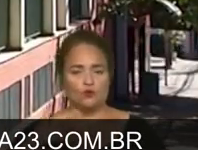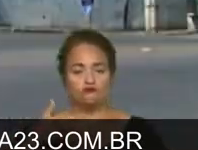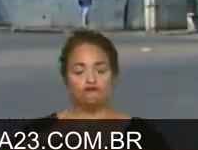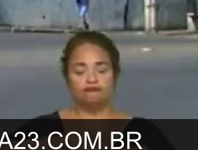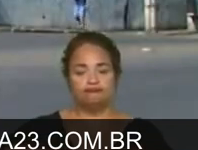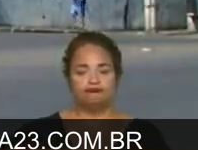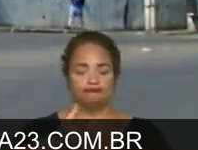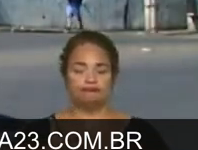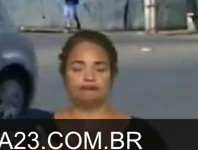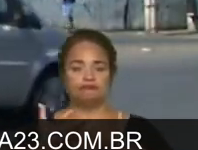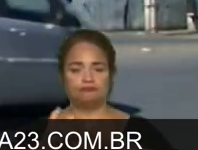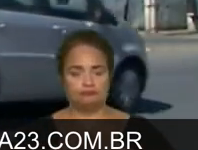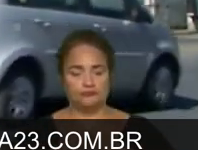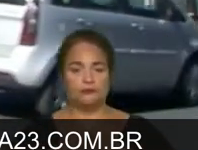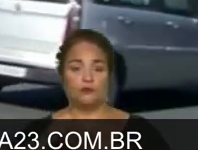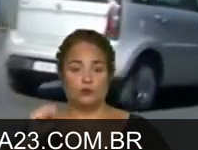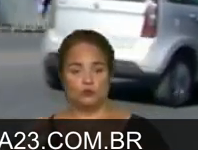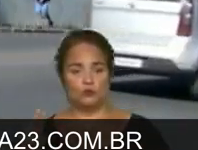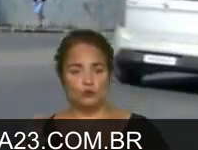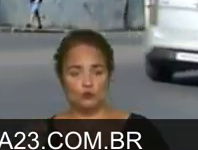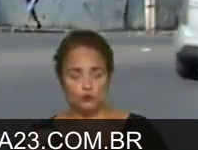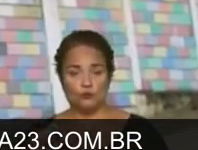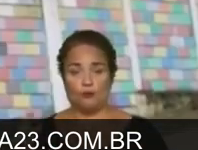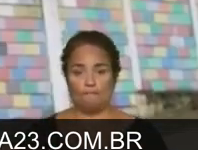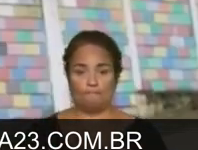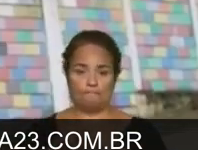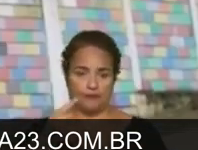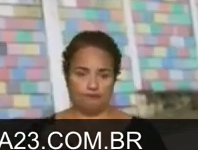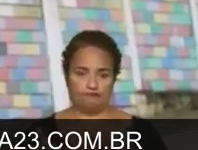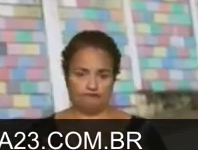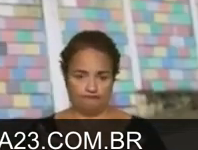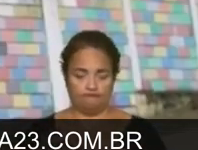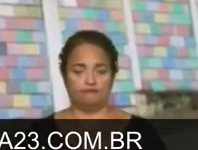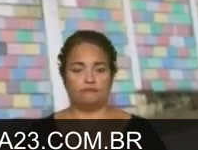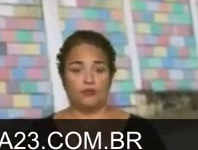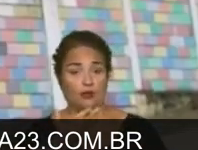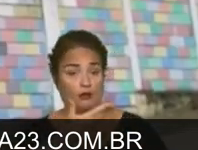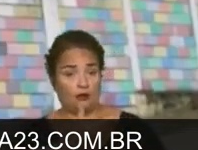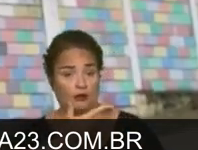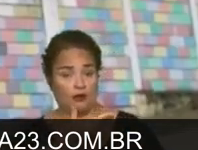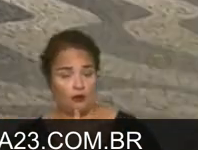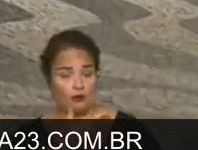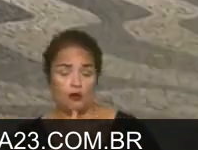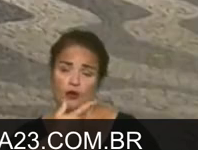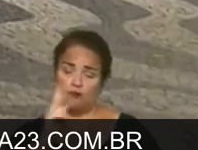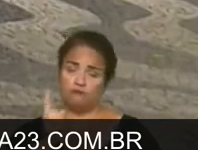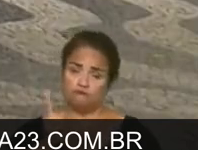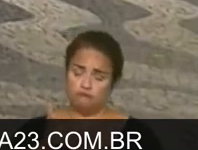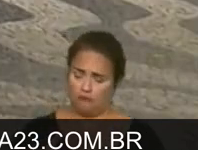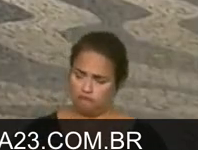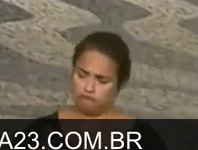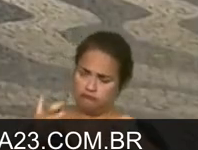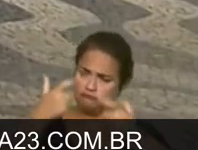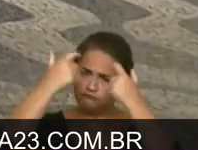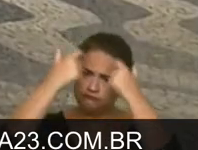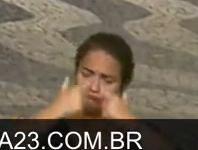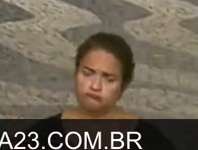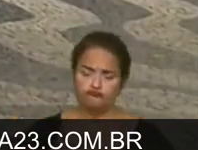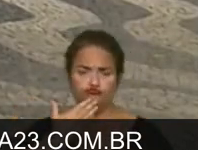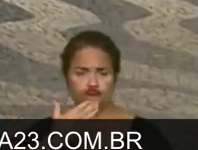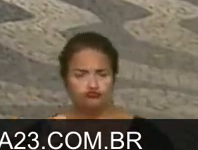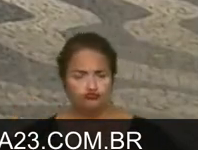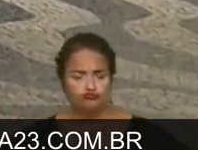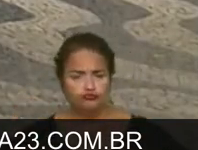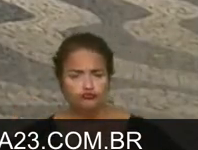para receber, por meio do SUS, os primeiros atendimentos. Um amigo, né, você mesmo identificou que é devido a algum tipo de